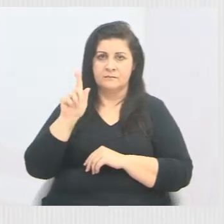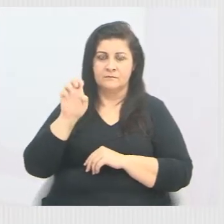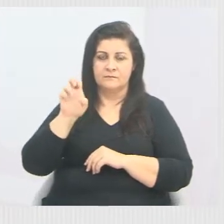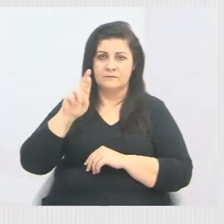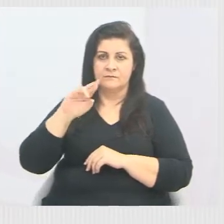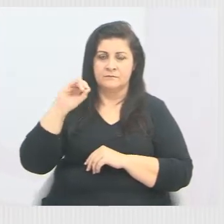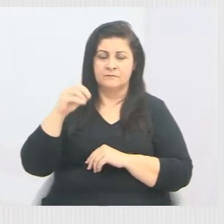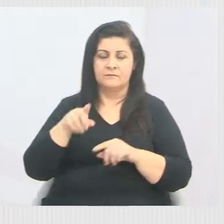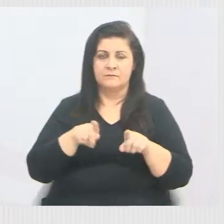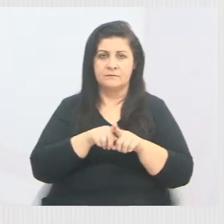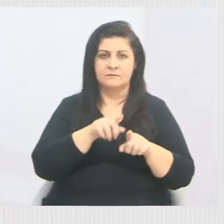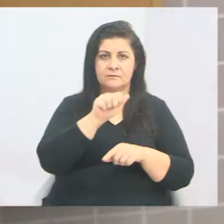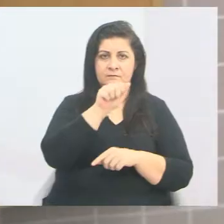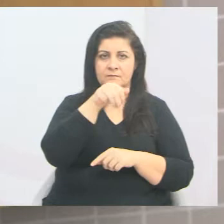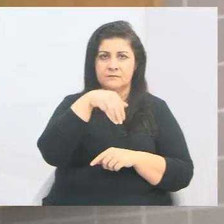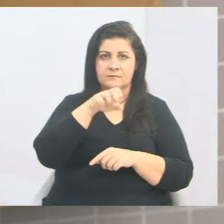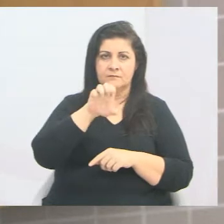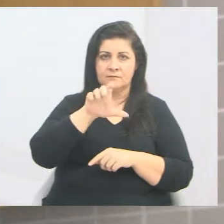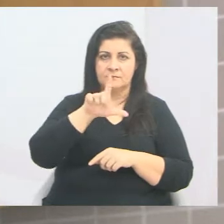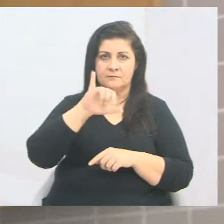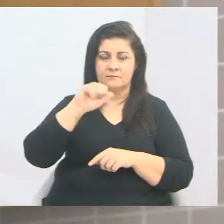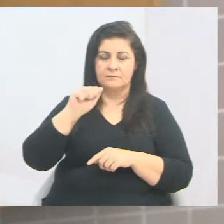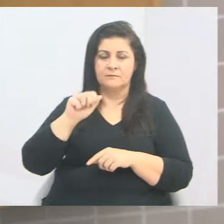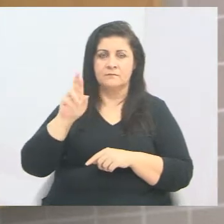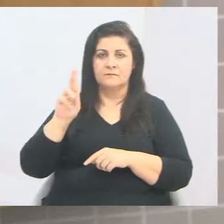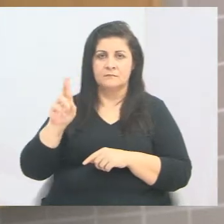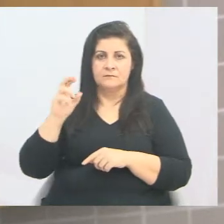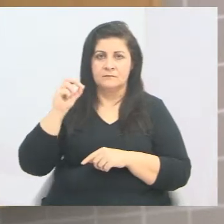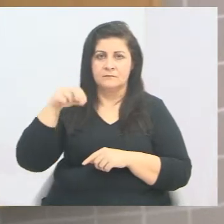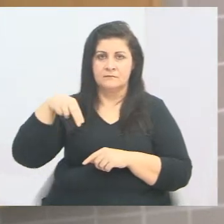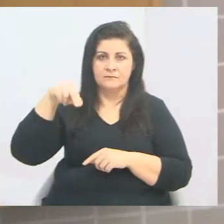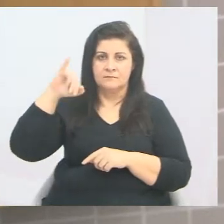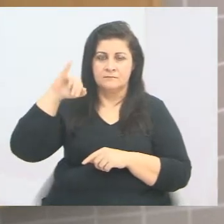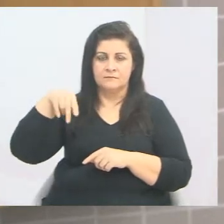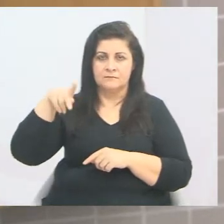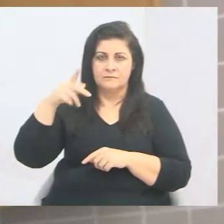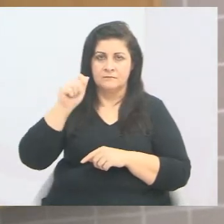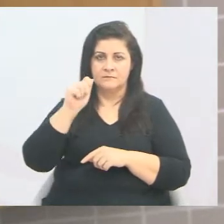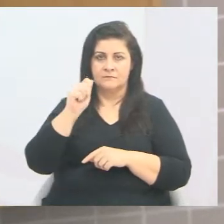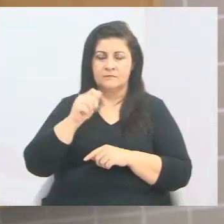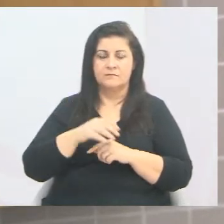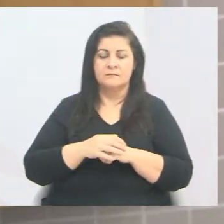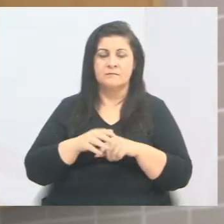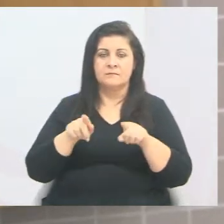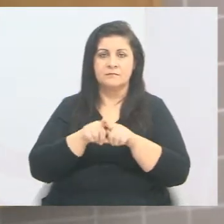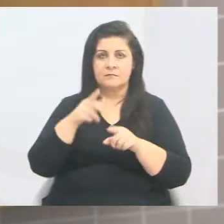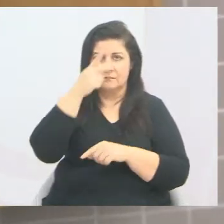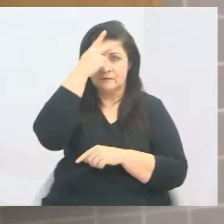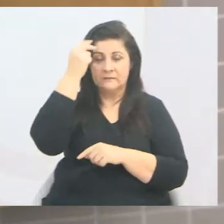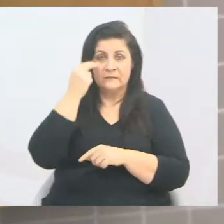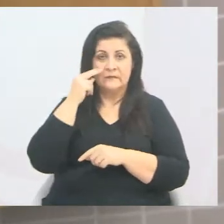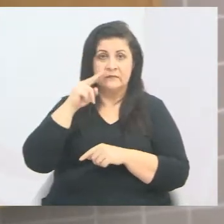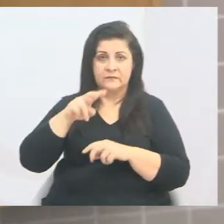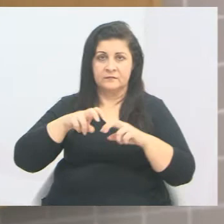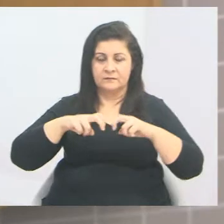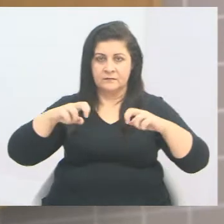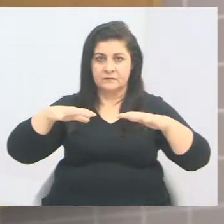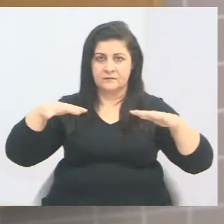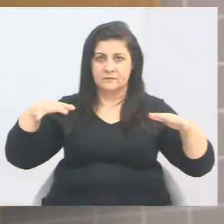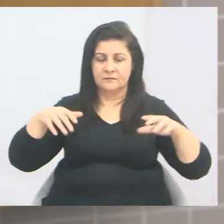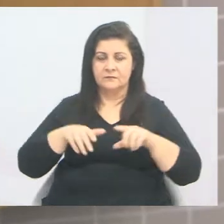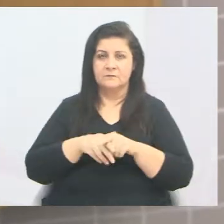vereadores aqui presentes, Maria Amélia, o Roninha. Agradecer aqui a presença das pessoas que estão assistindo aqui, também a Secretaria de Finanças, em